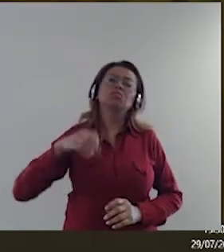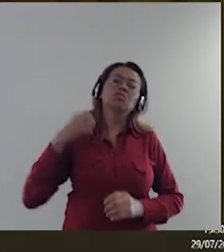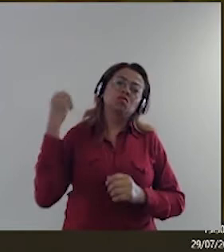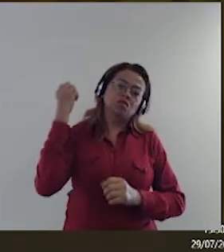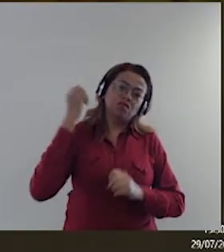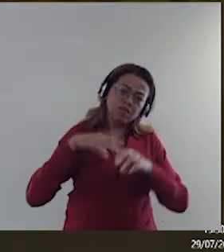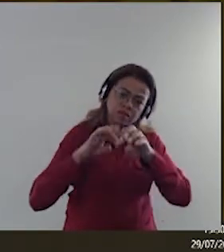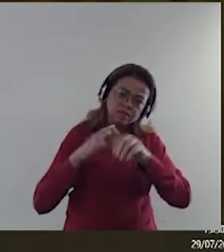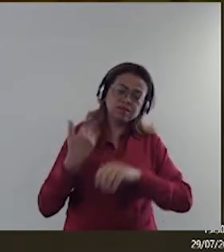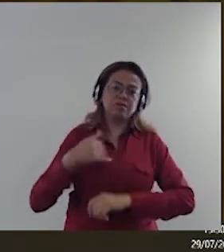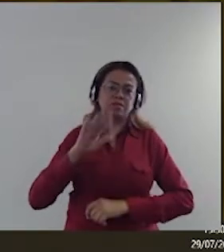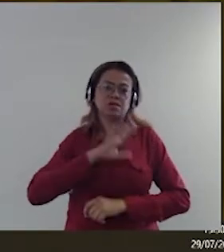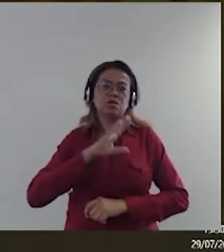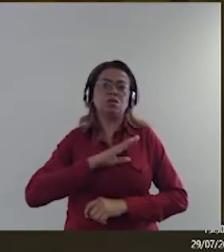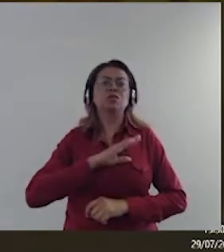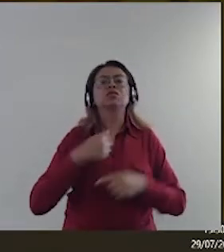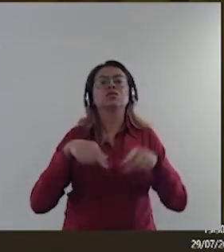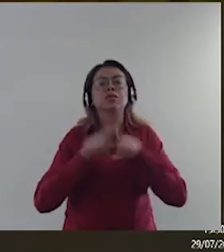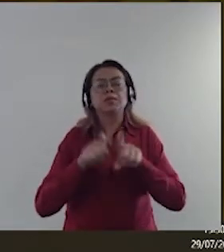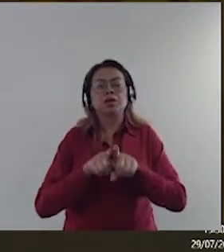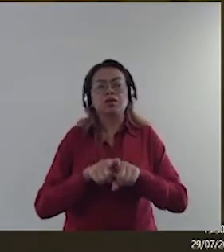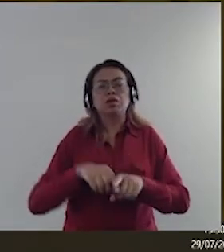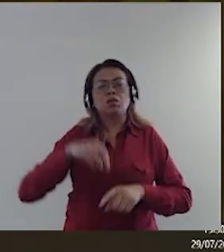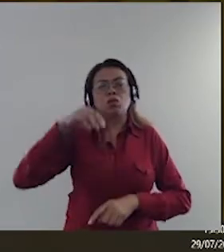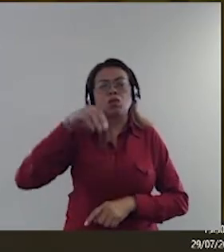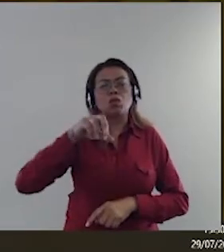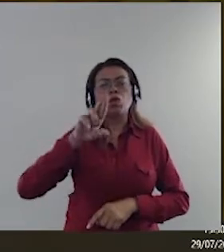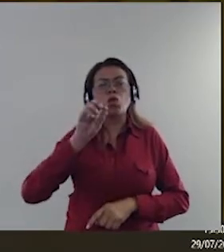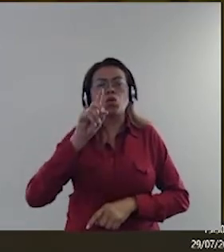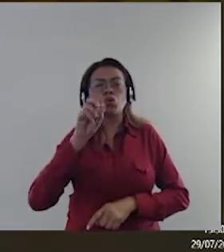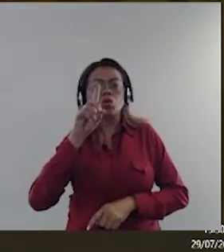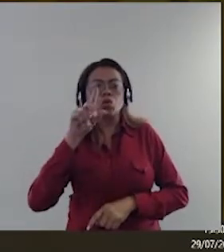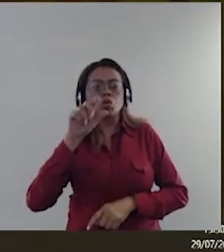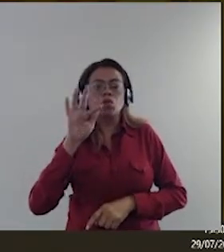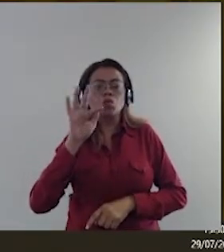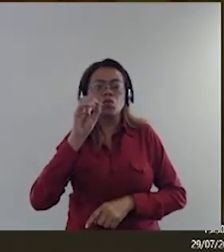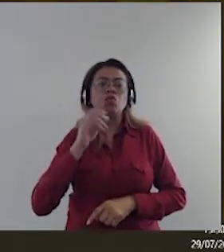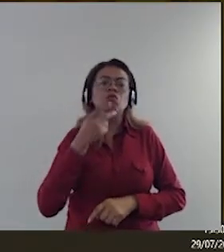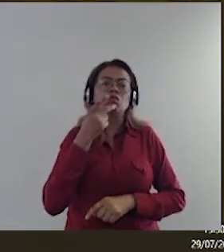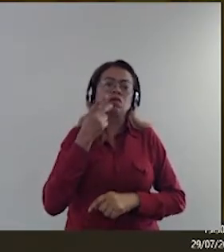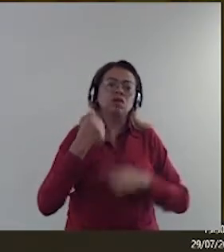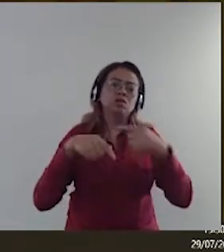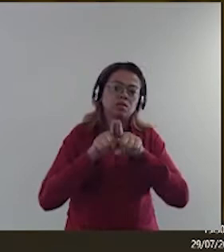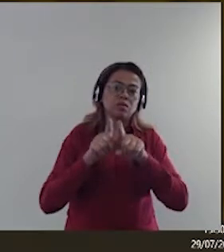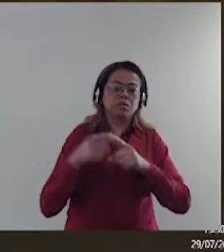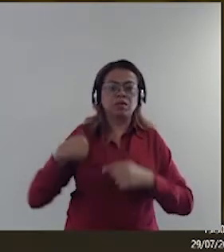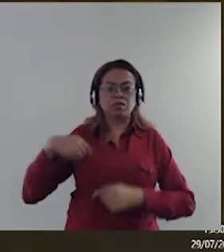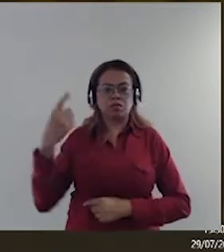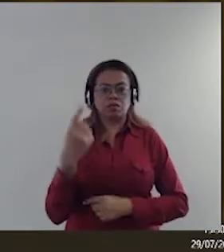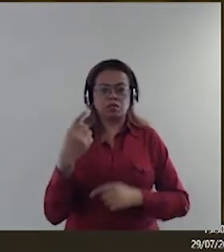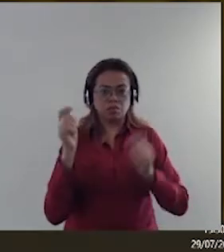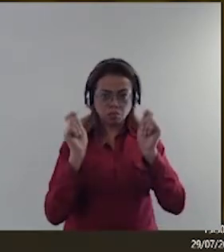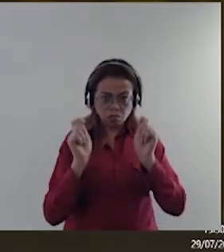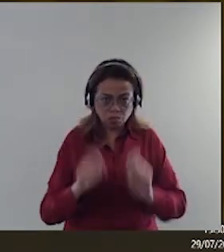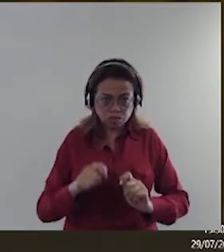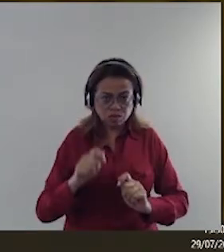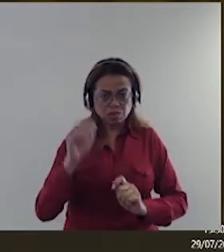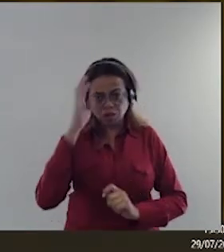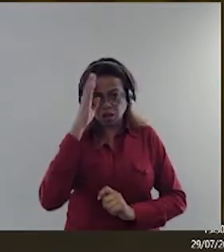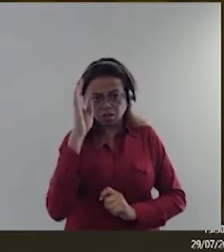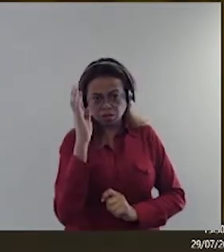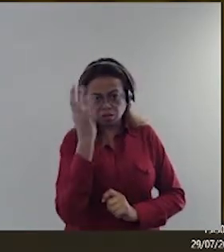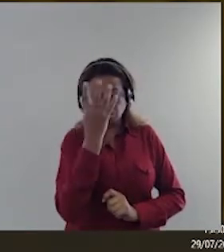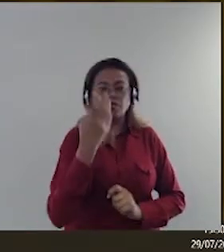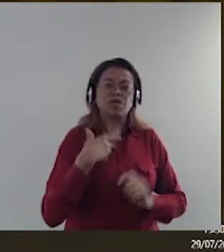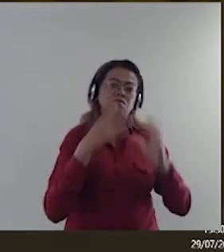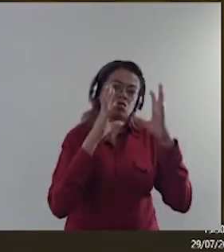Dr. Rolf Madaleno, com esse pedido para que a gente possa resolver essas nossas divergências